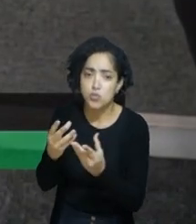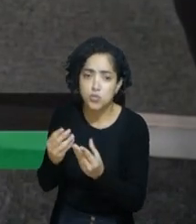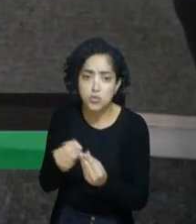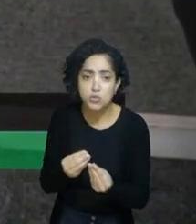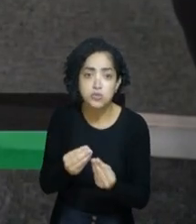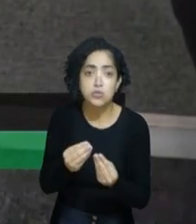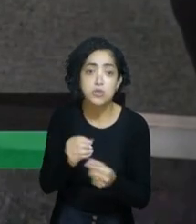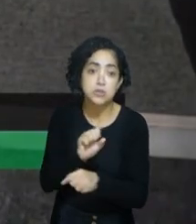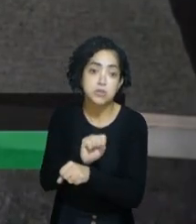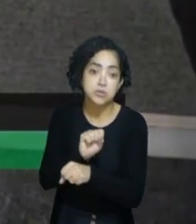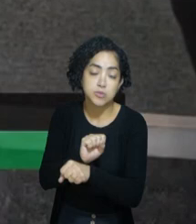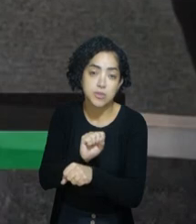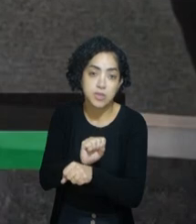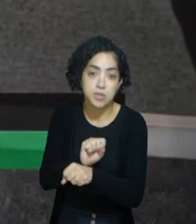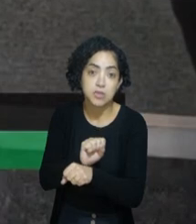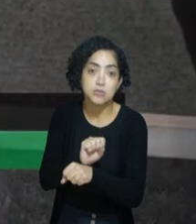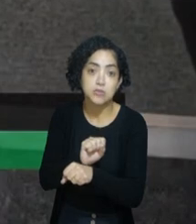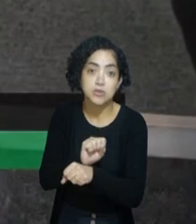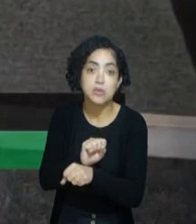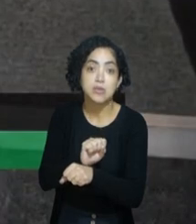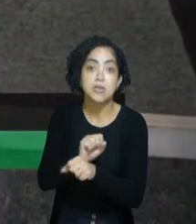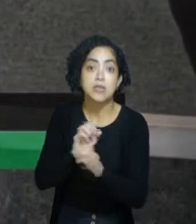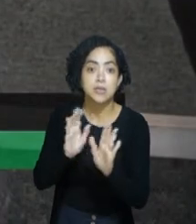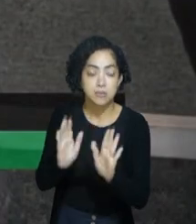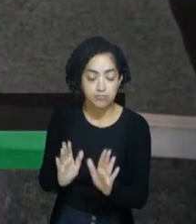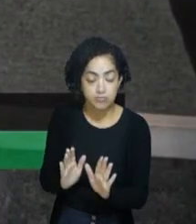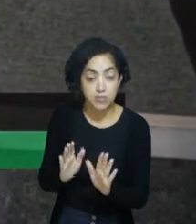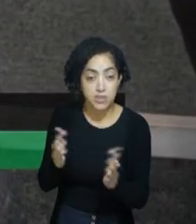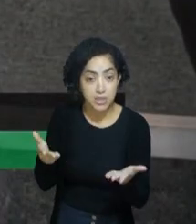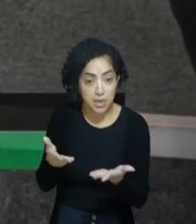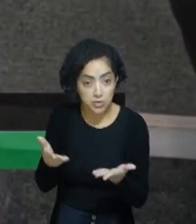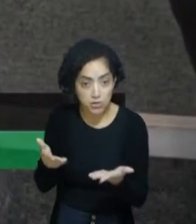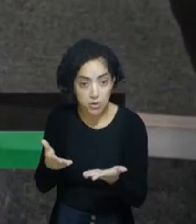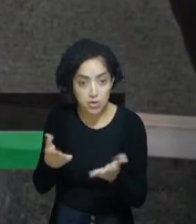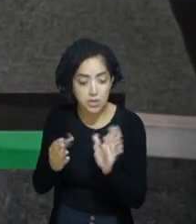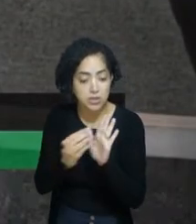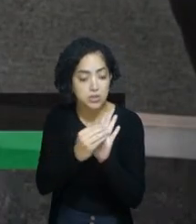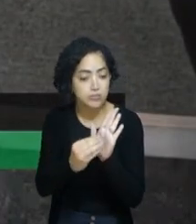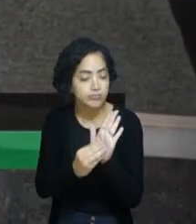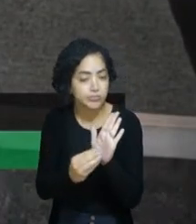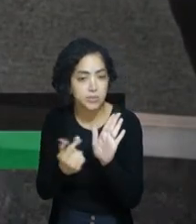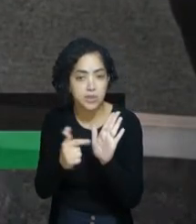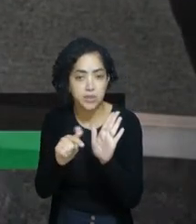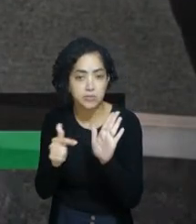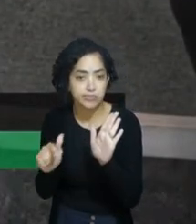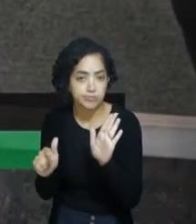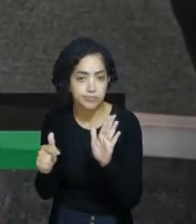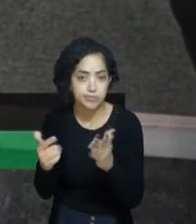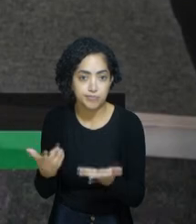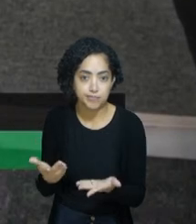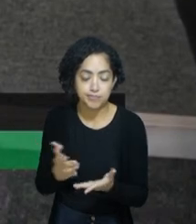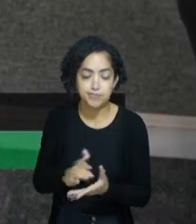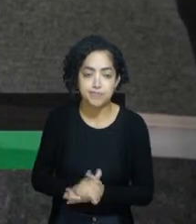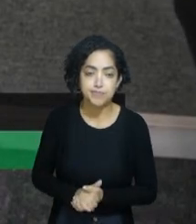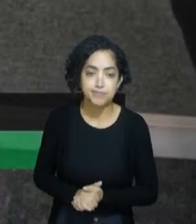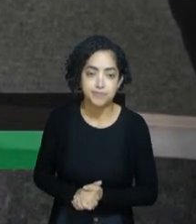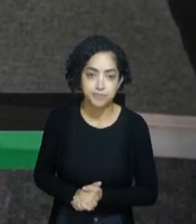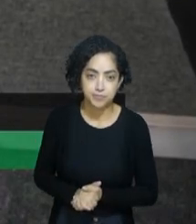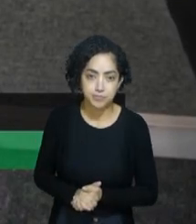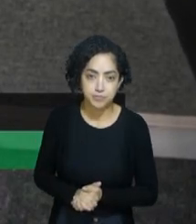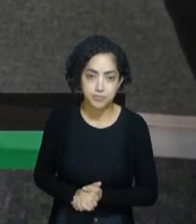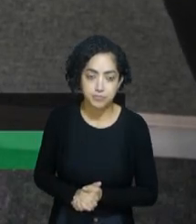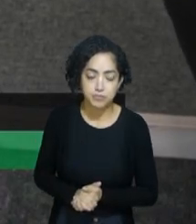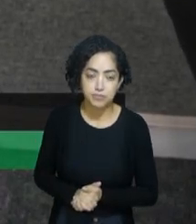sendo contemplados que eram contemplados e não estão sendo contemplados por uma literalidade por uma coisa